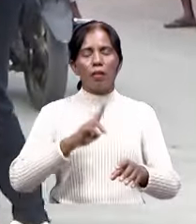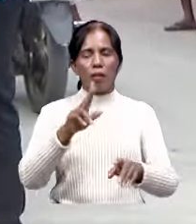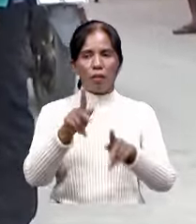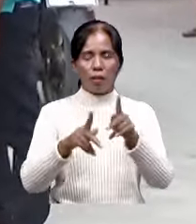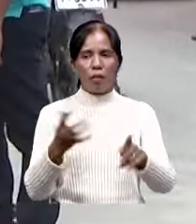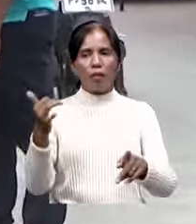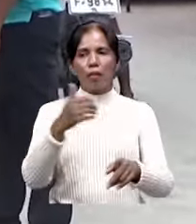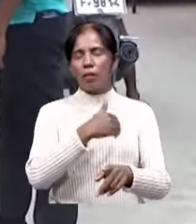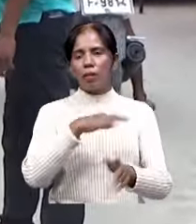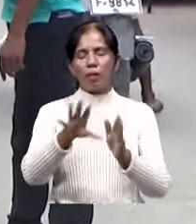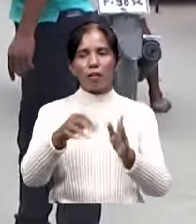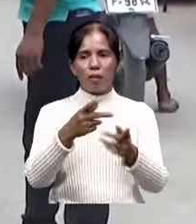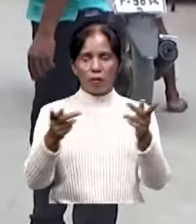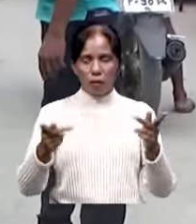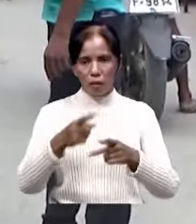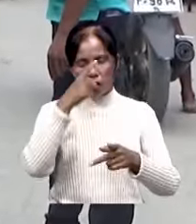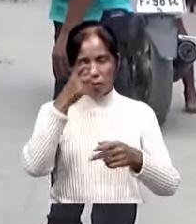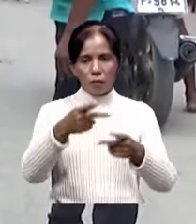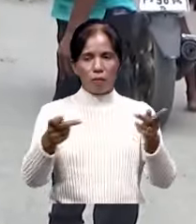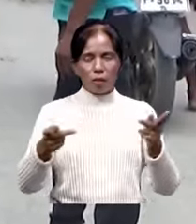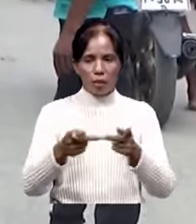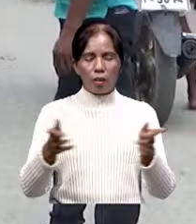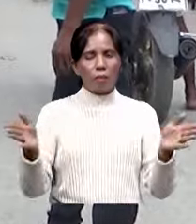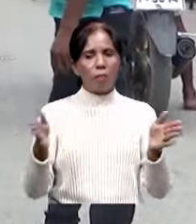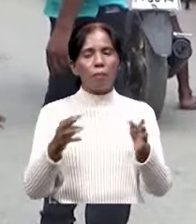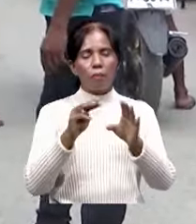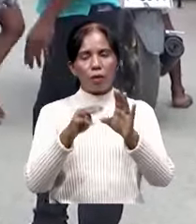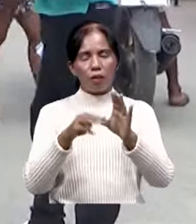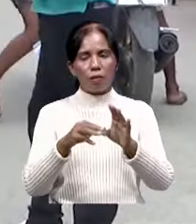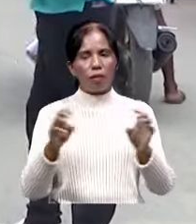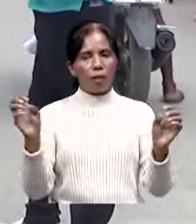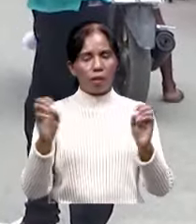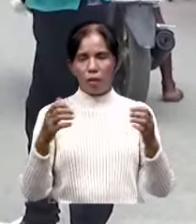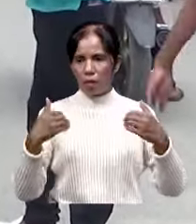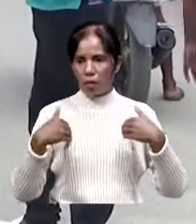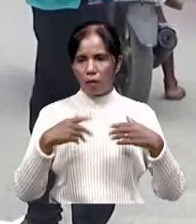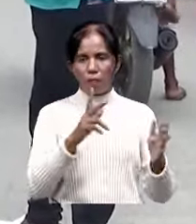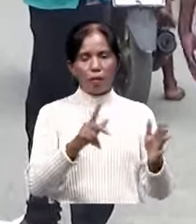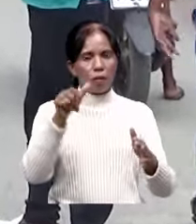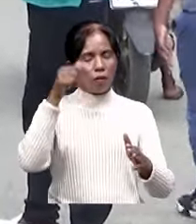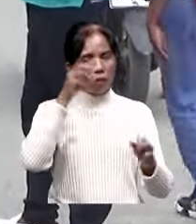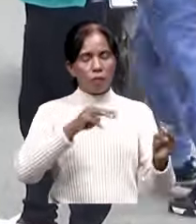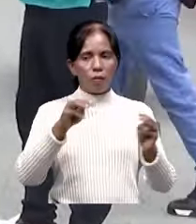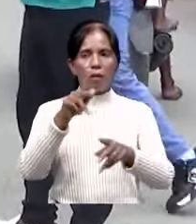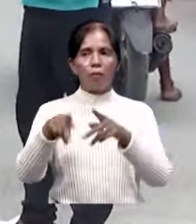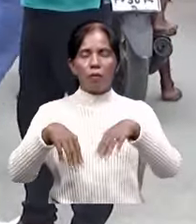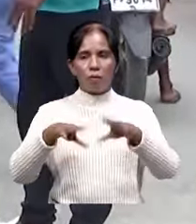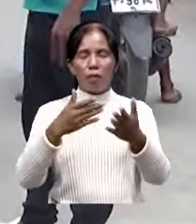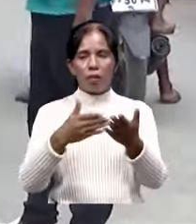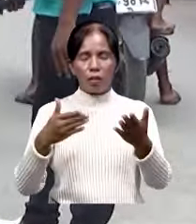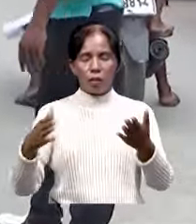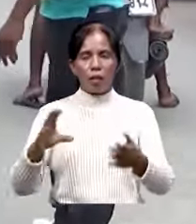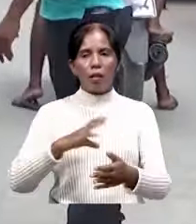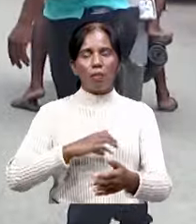hirakne balon sida ke tan fatin, tamba espaço ia mercado refere la suficiente. Tur plano governo mo se muda negociante nebe fansa sang ia